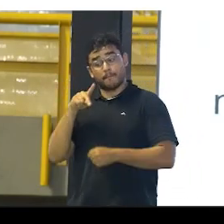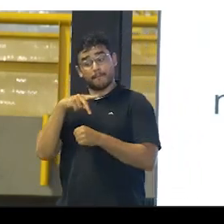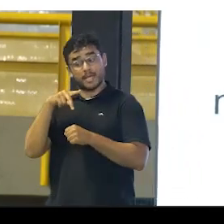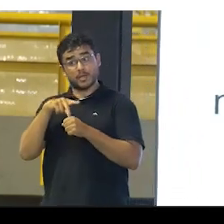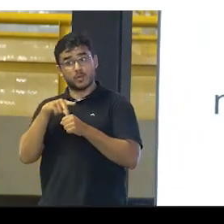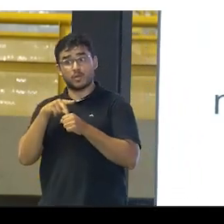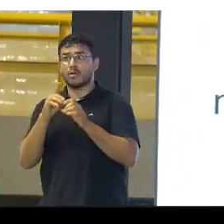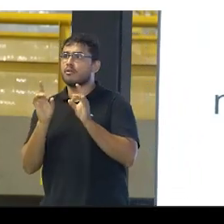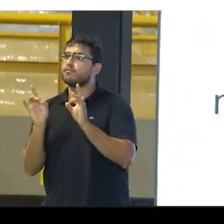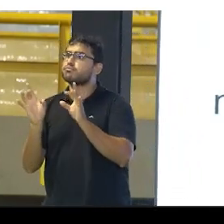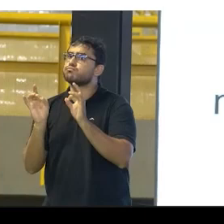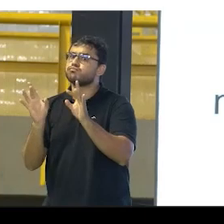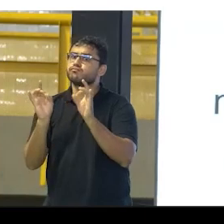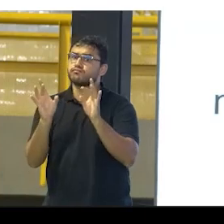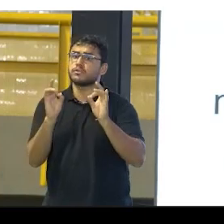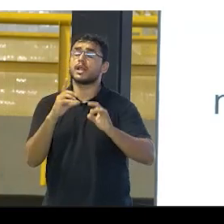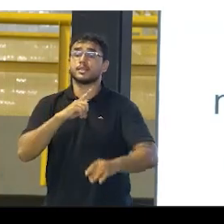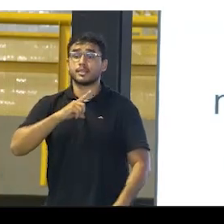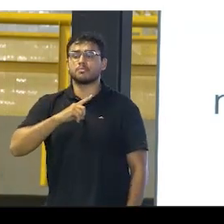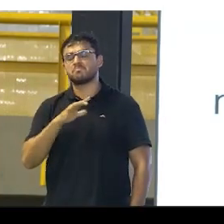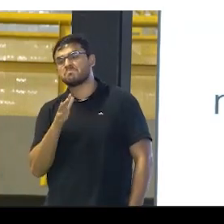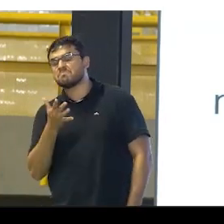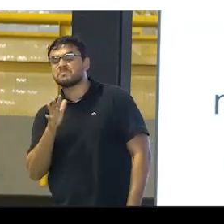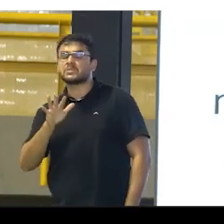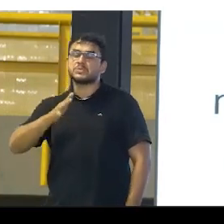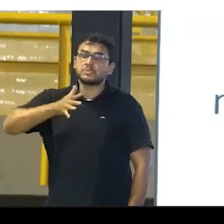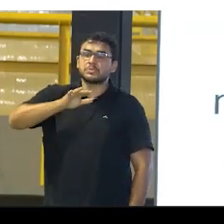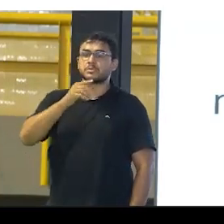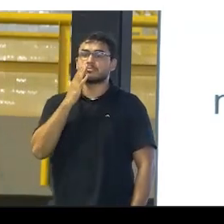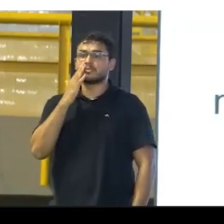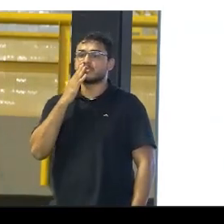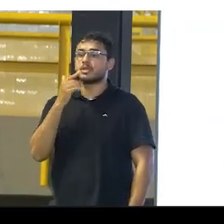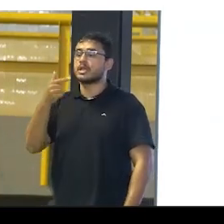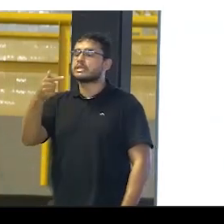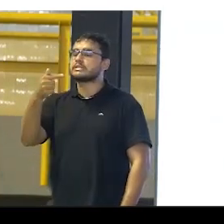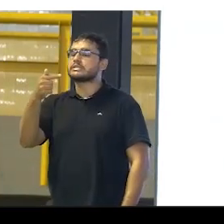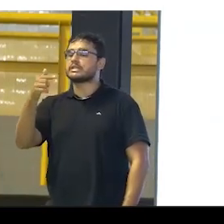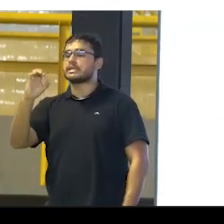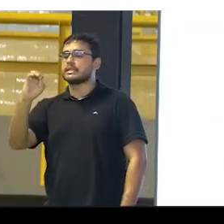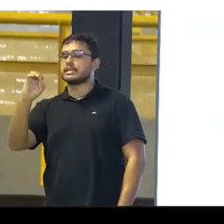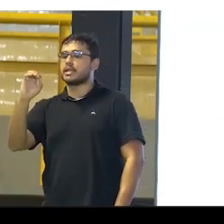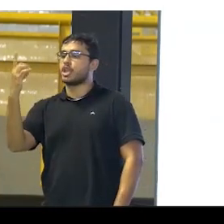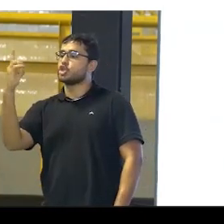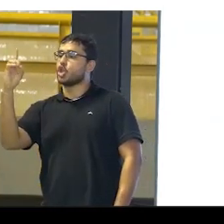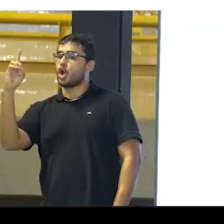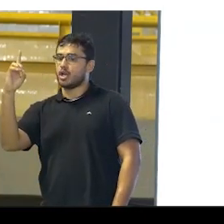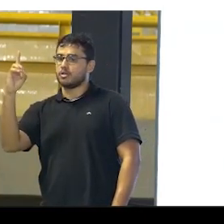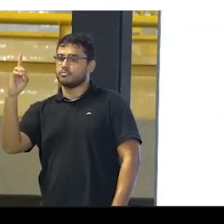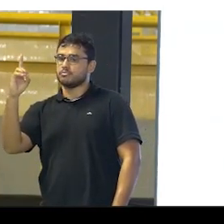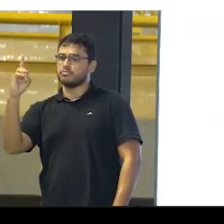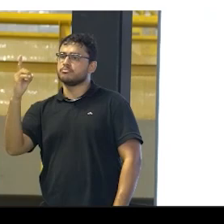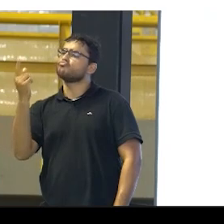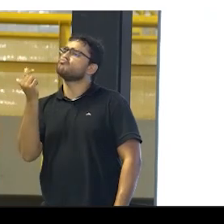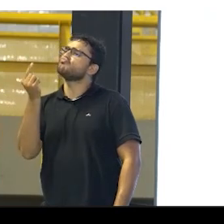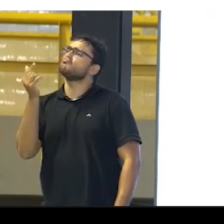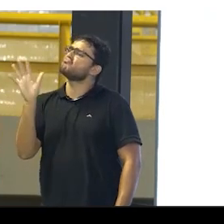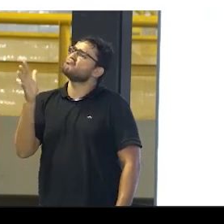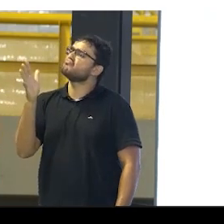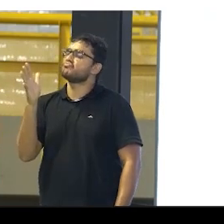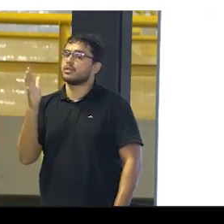preço se situa em torno de, hoje, de $70 o barril de petróleo. Então você